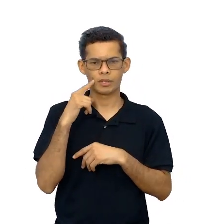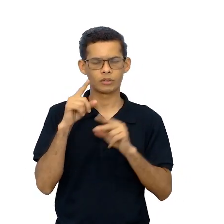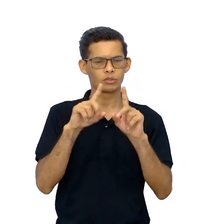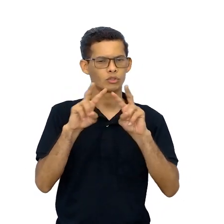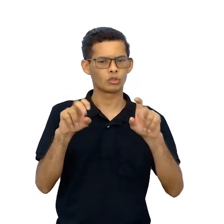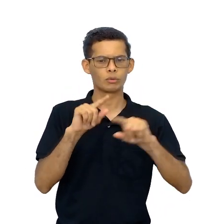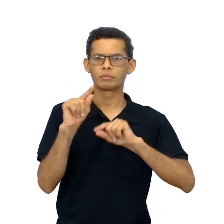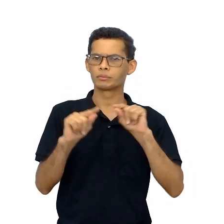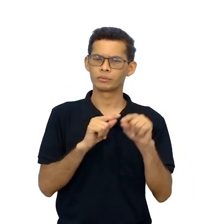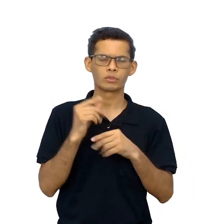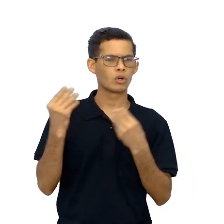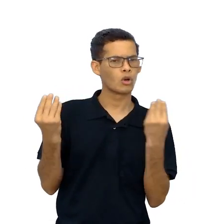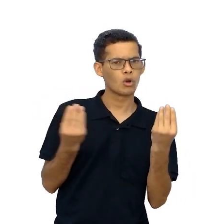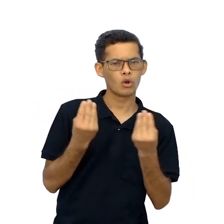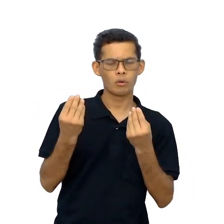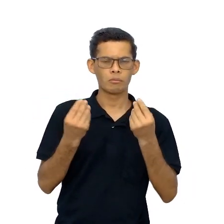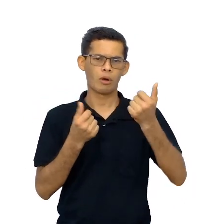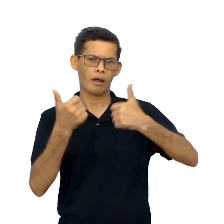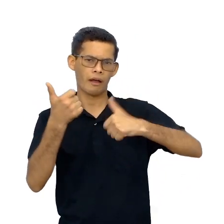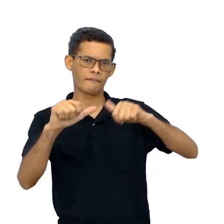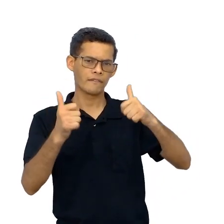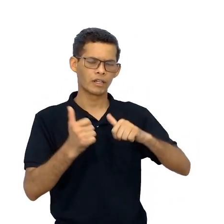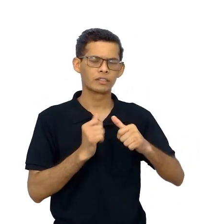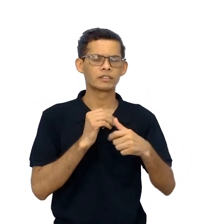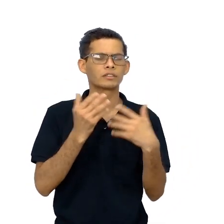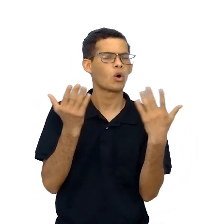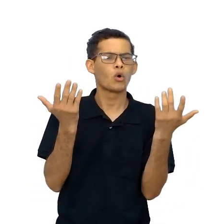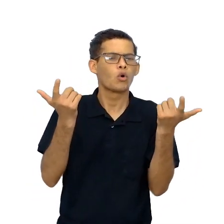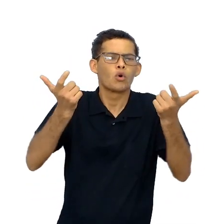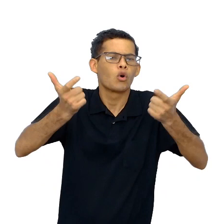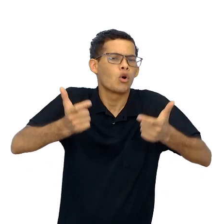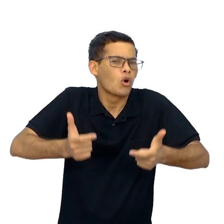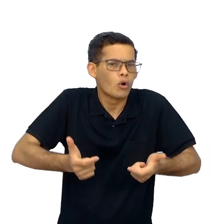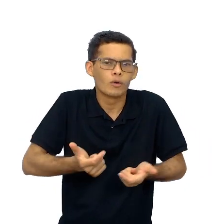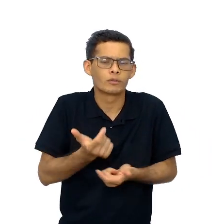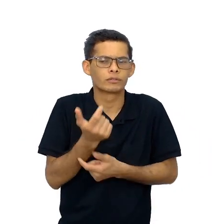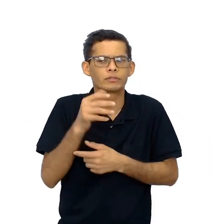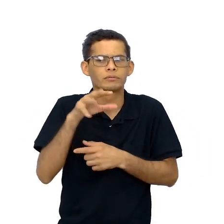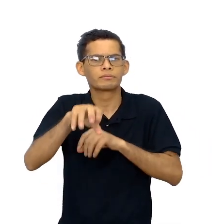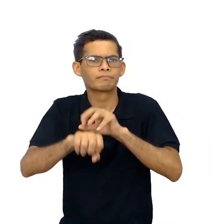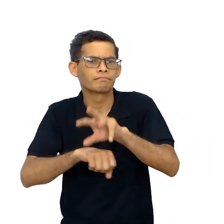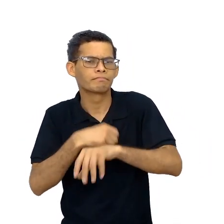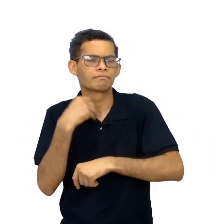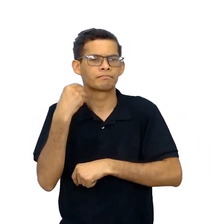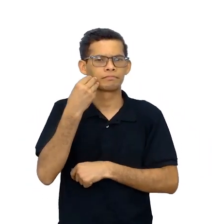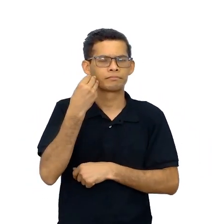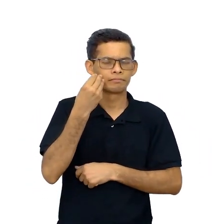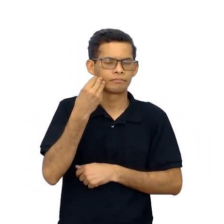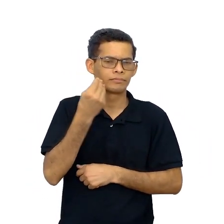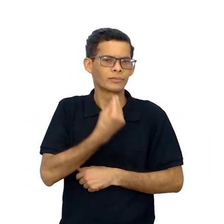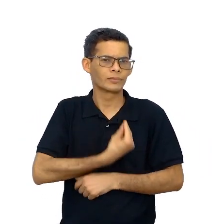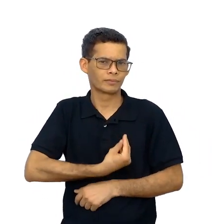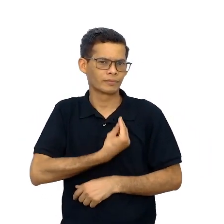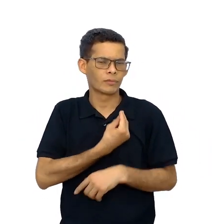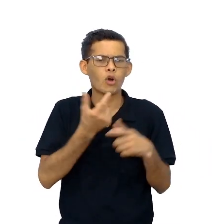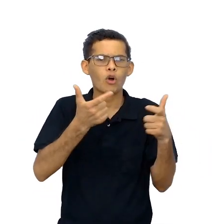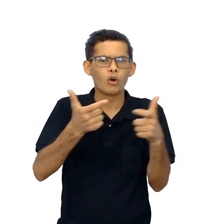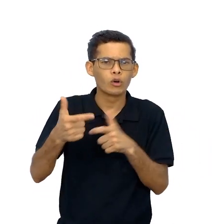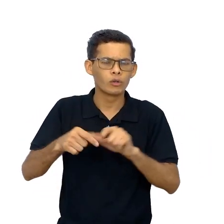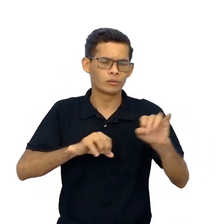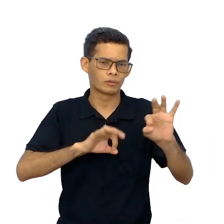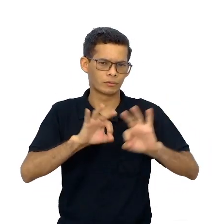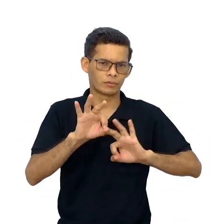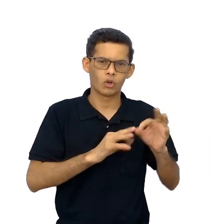pouquinho sobre quais avaliações, aonde buscar essas evidências para que a gente possa fazer esse planejamento,